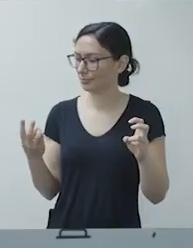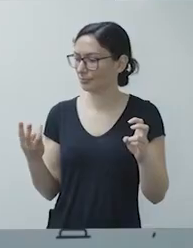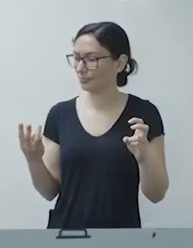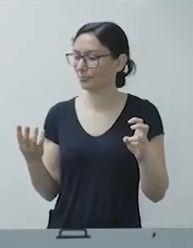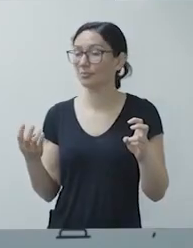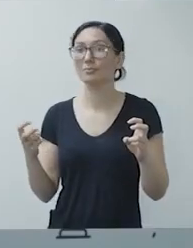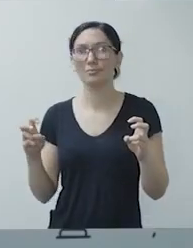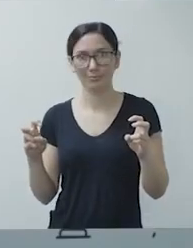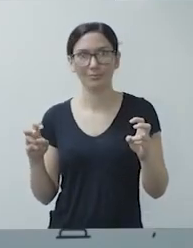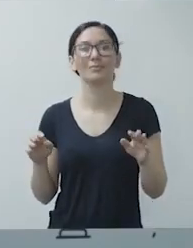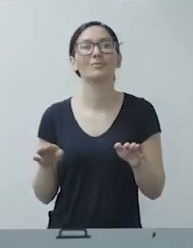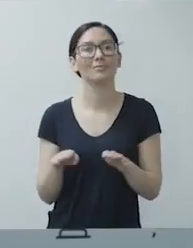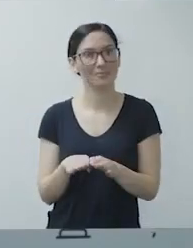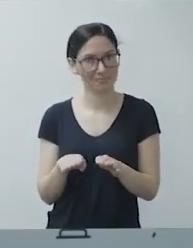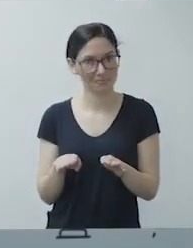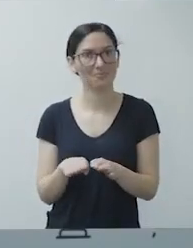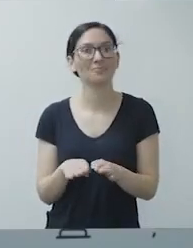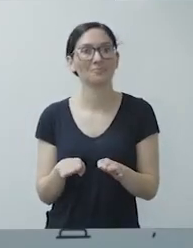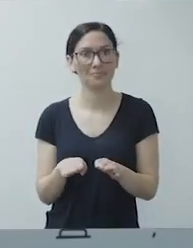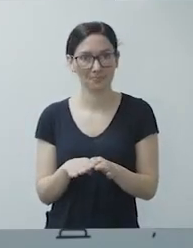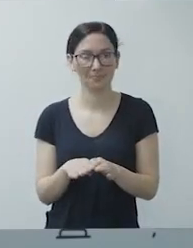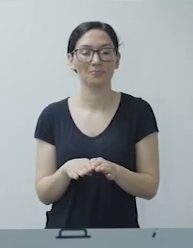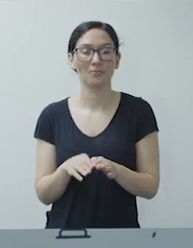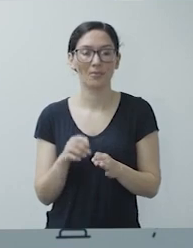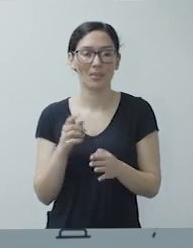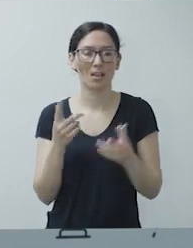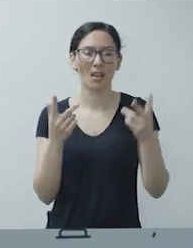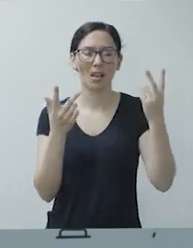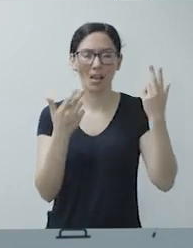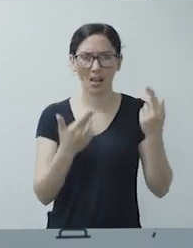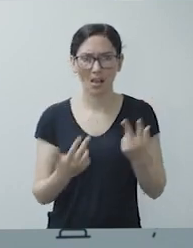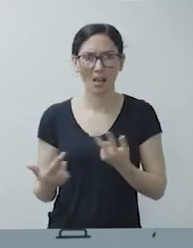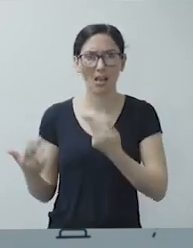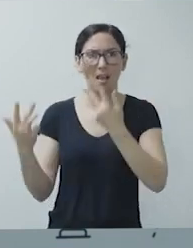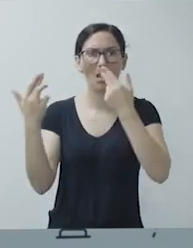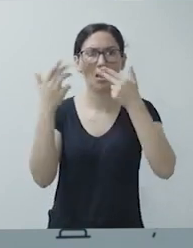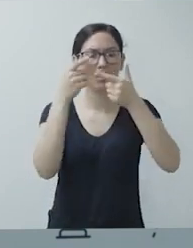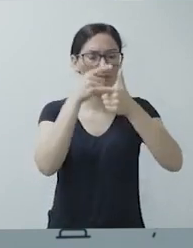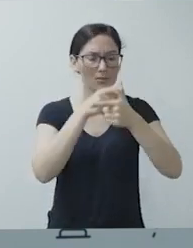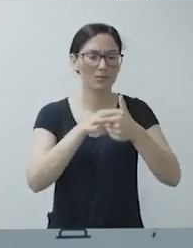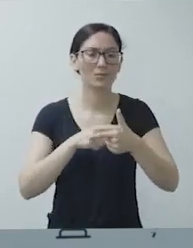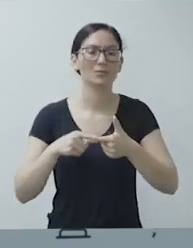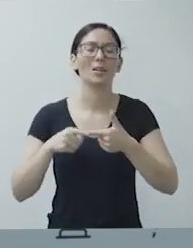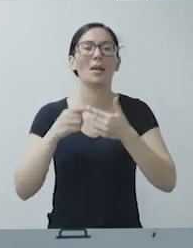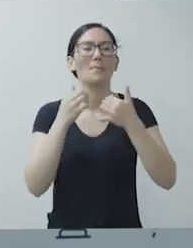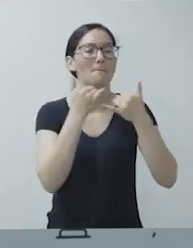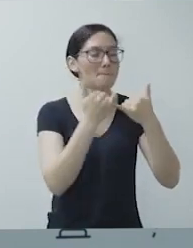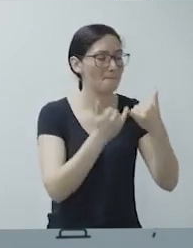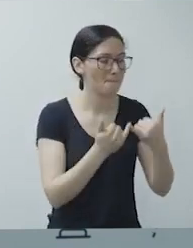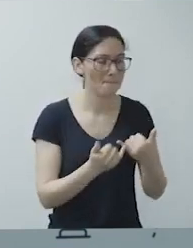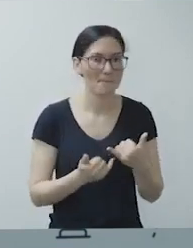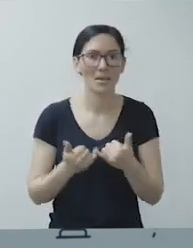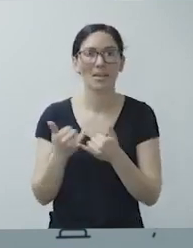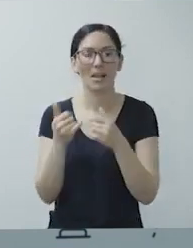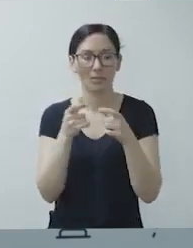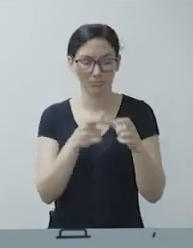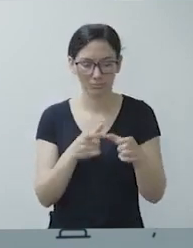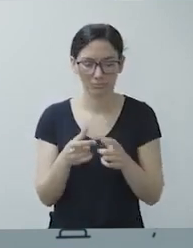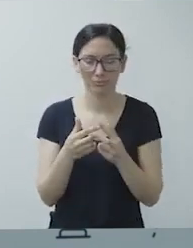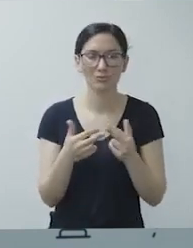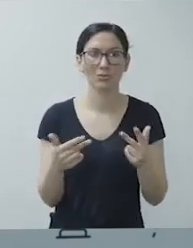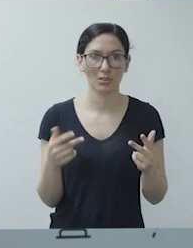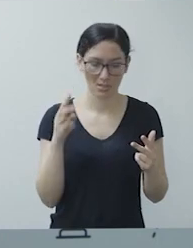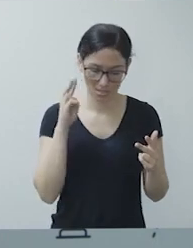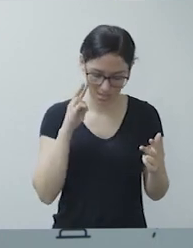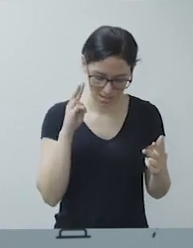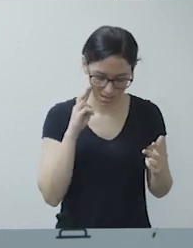E assim nós dividimos igualmente todos aqueles brinquedos, objetos que nós tínhamos, que a